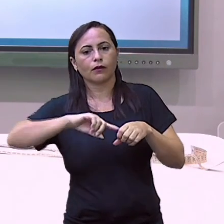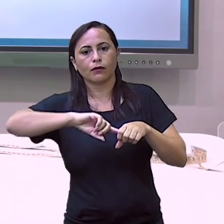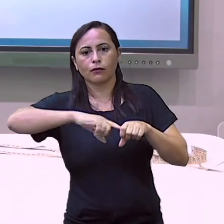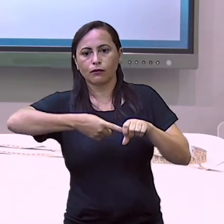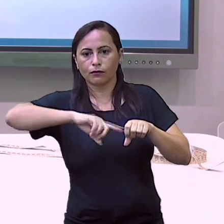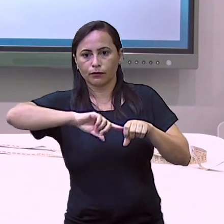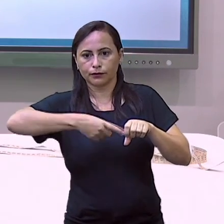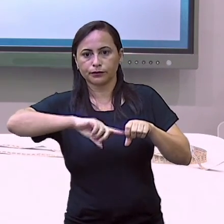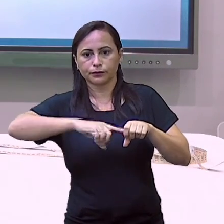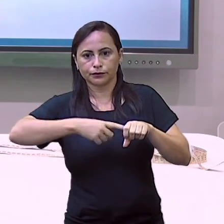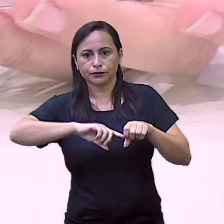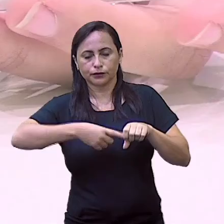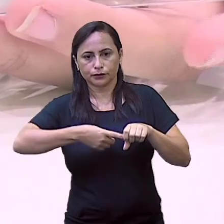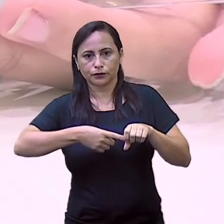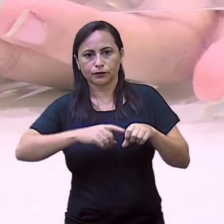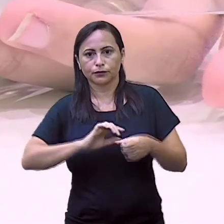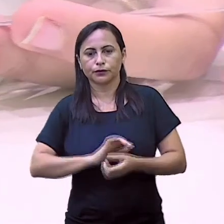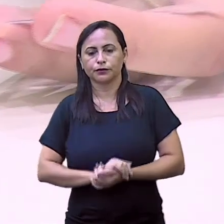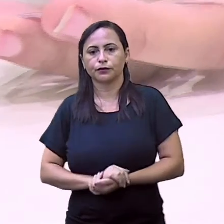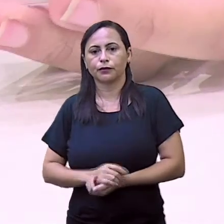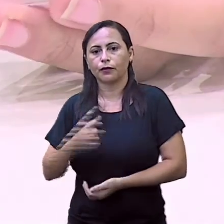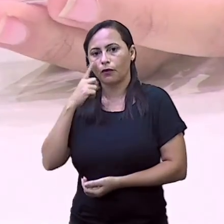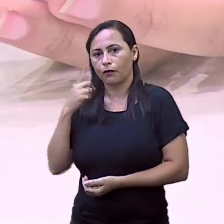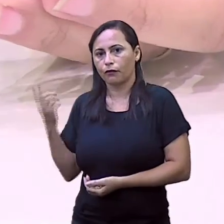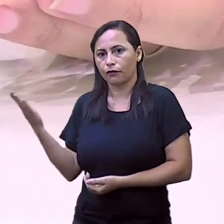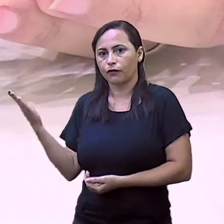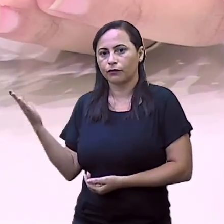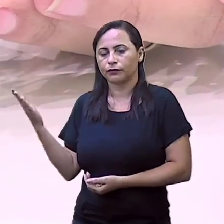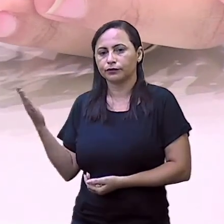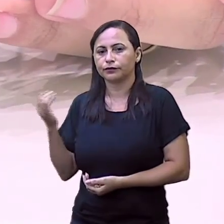olhar um exemplo do apontador. Coloquei aqui meu